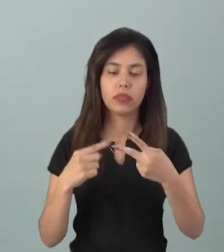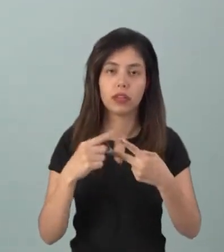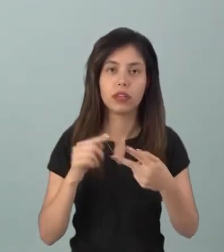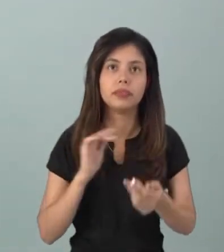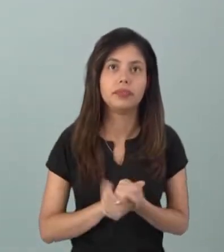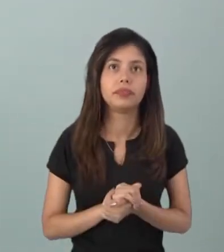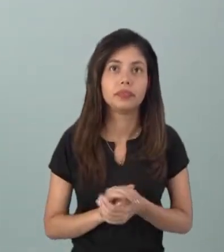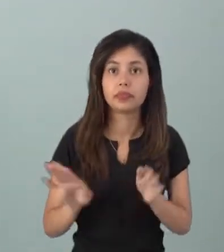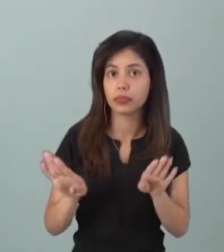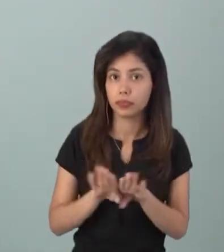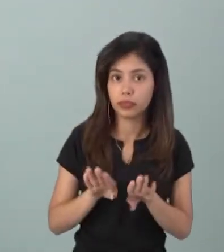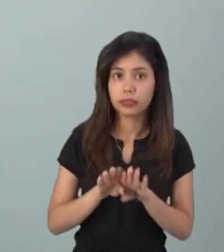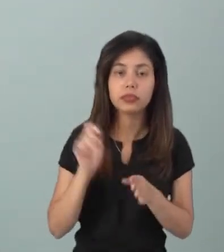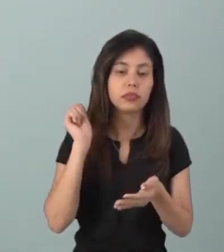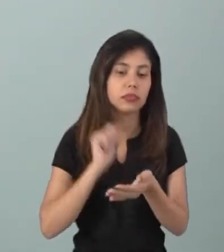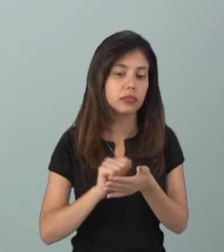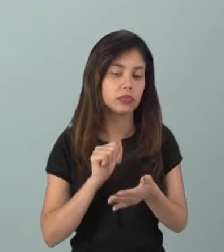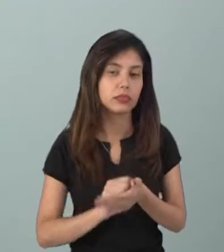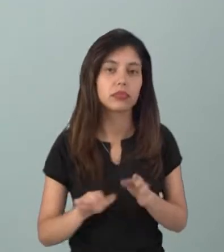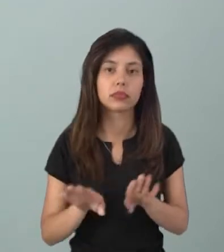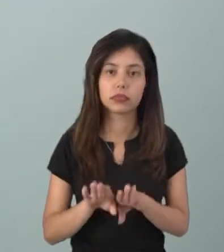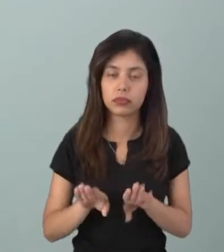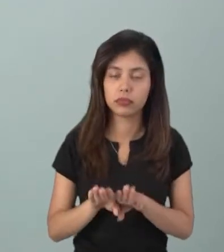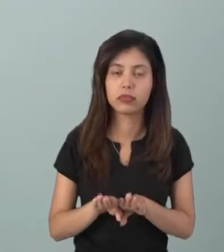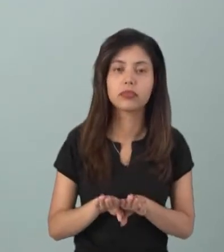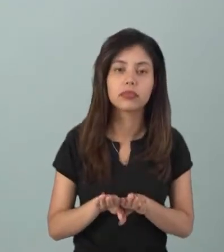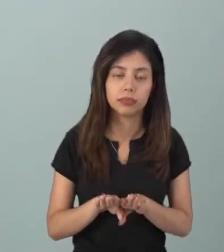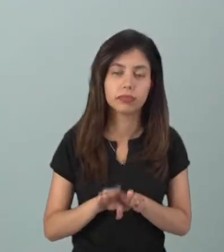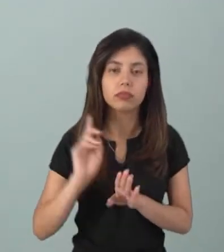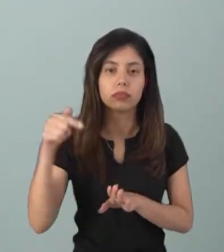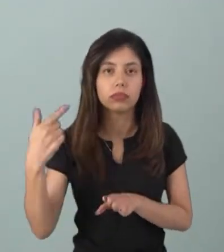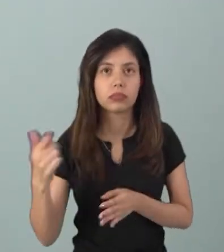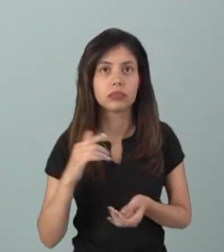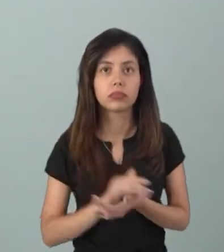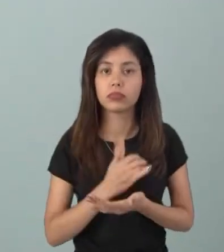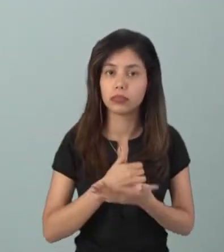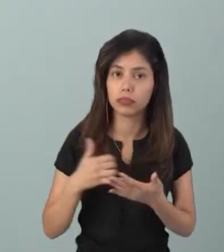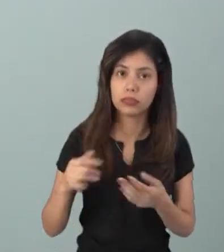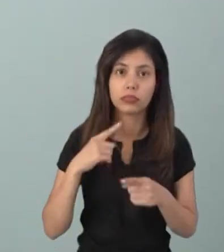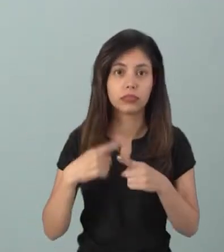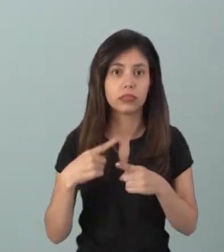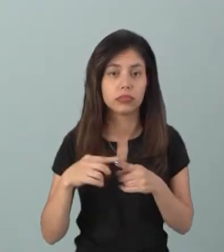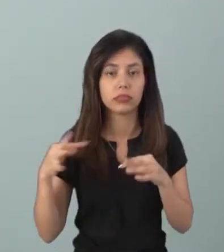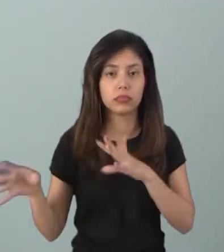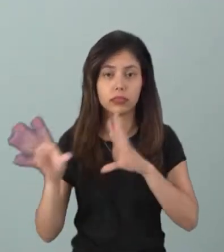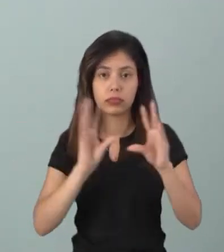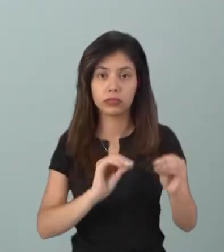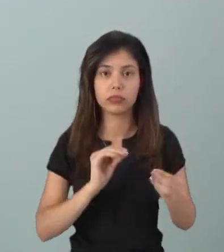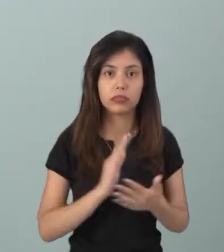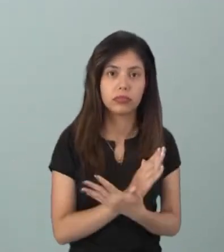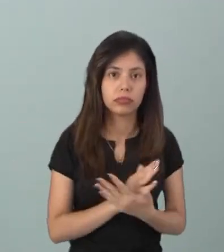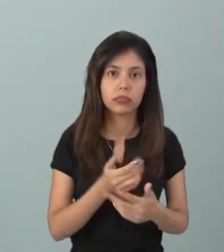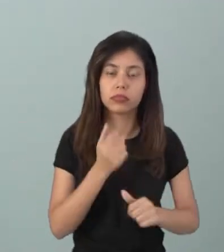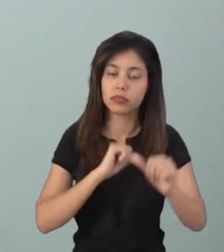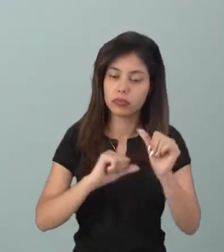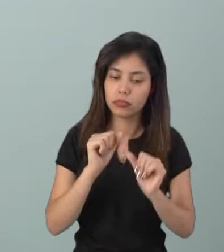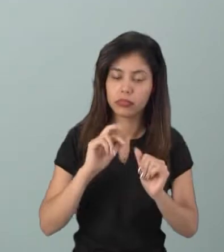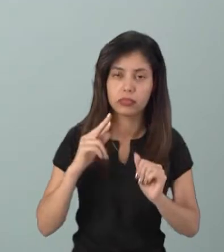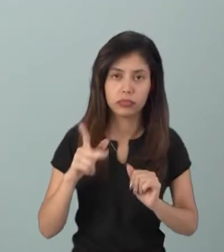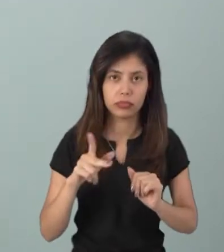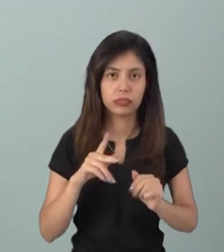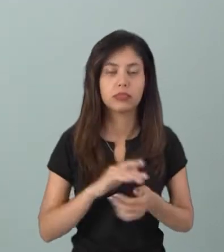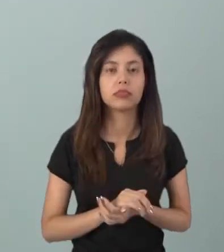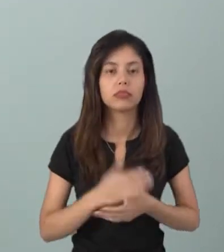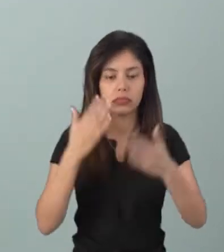são regulamentados quanto aqueles que não são classificados como drogas, porque todos vão trazer alguma alteração. Tá?